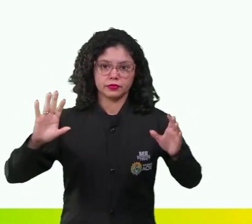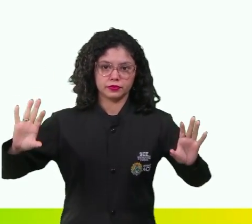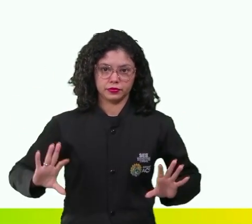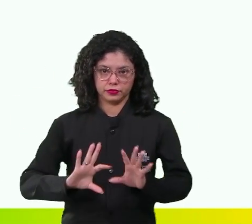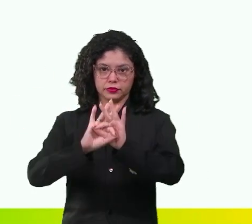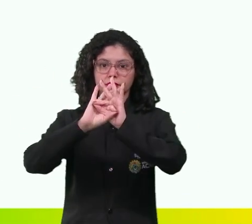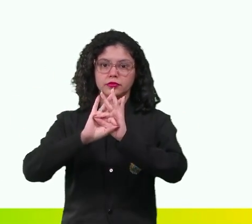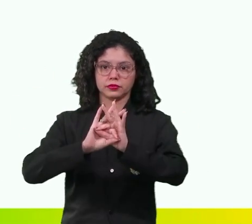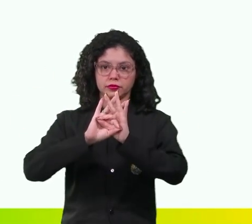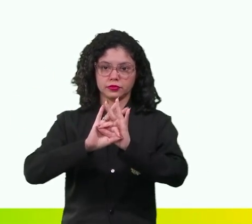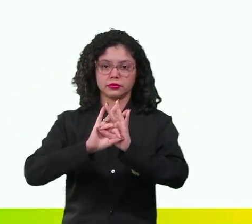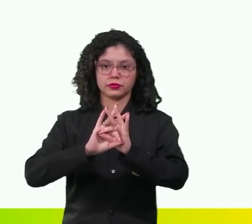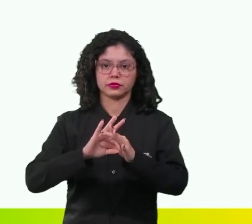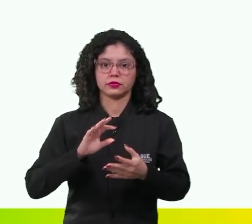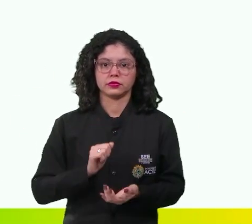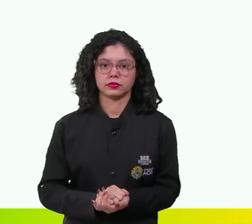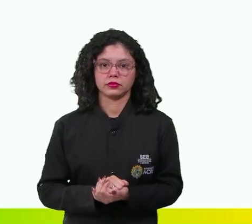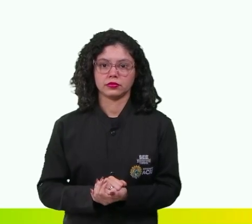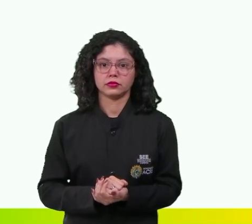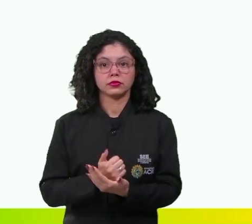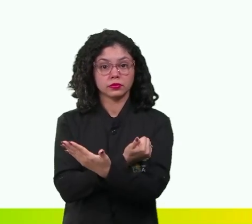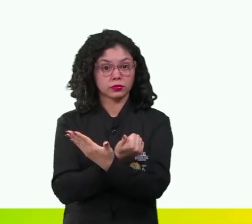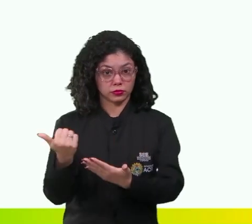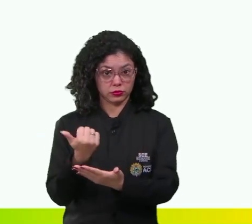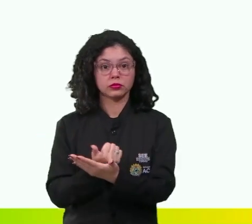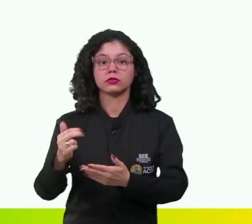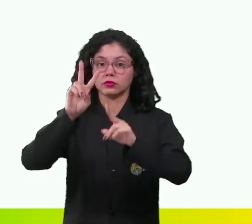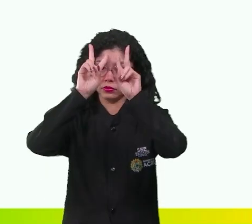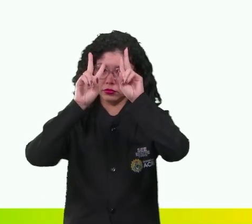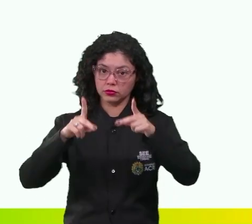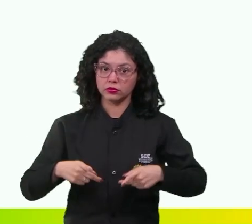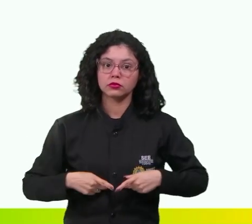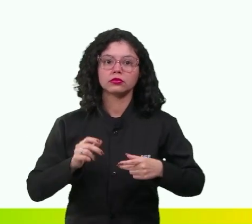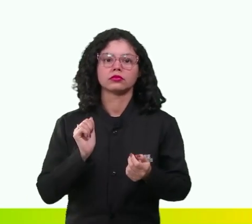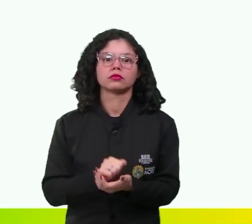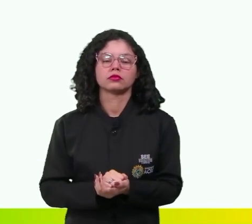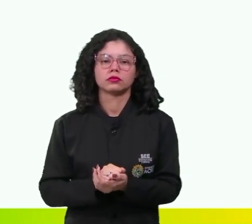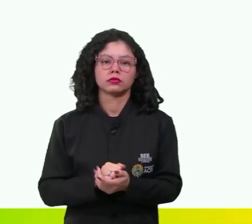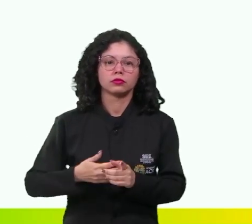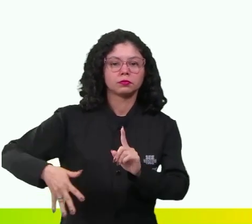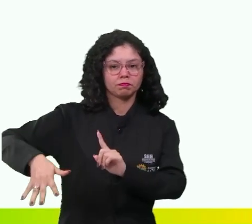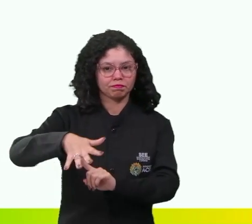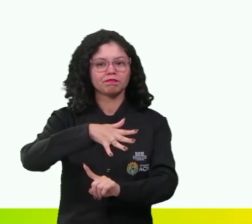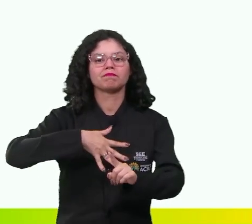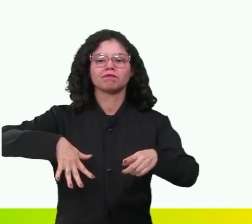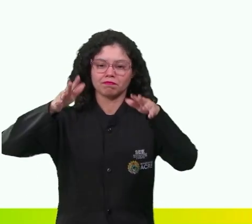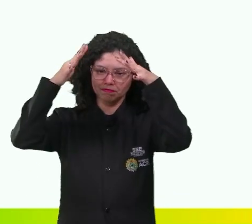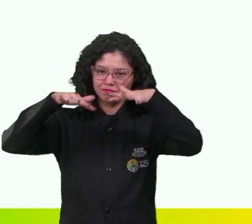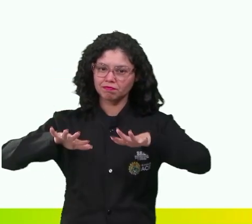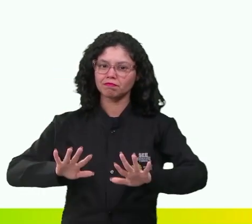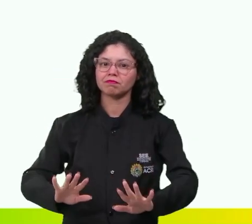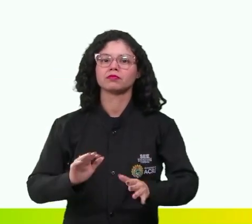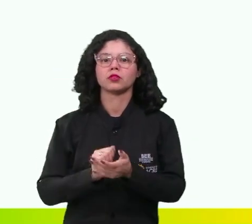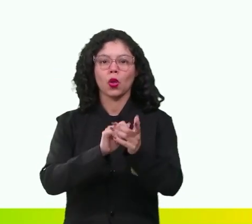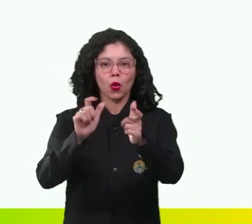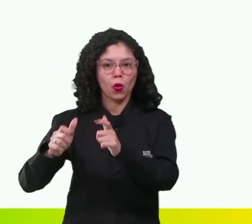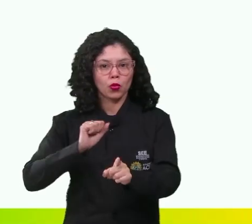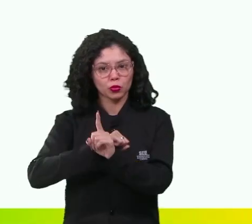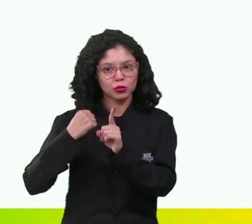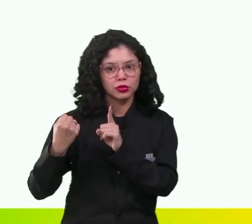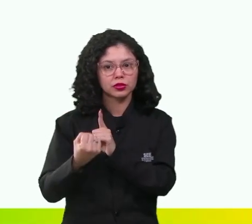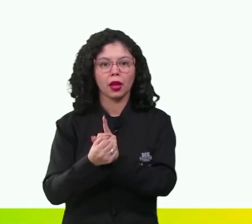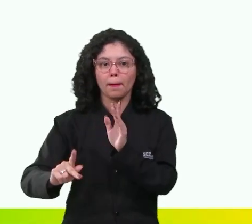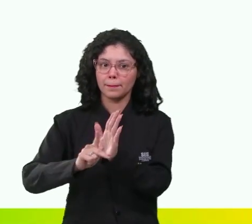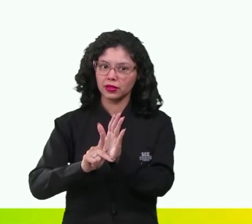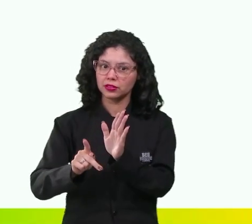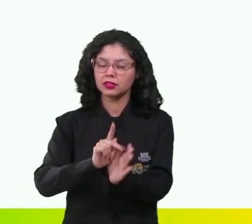é a integração entre as ações humanas e o meio natural, onde a